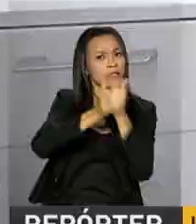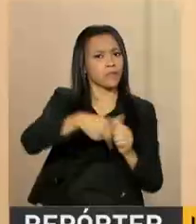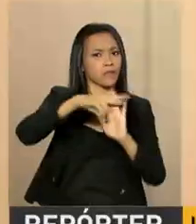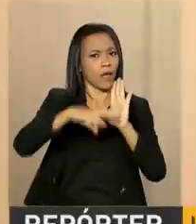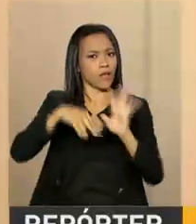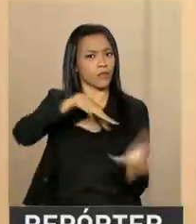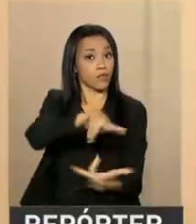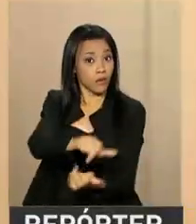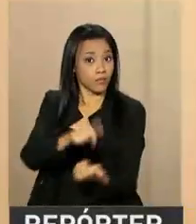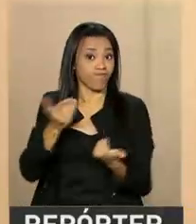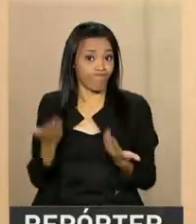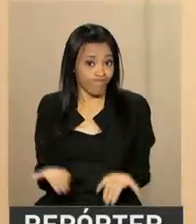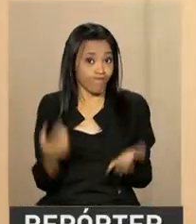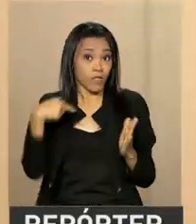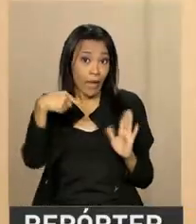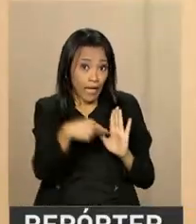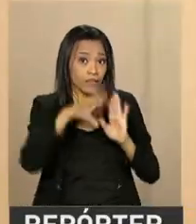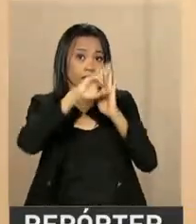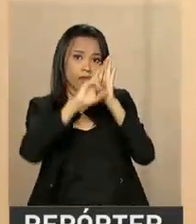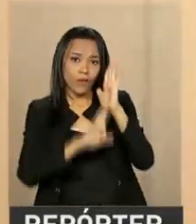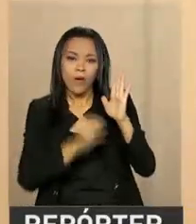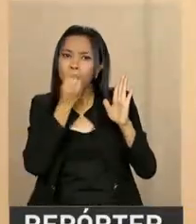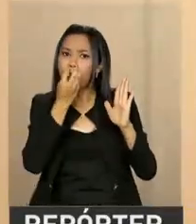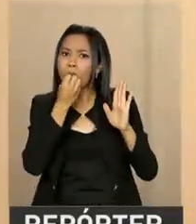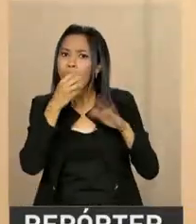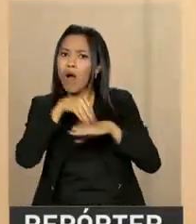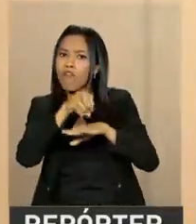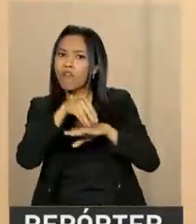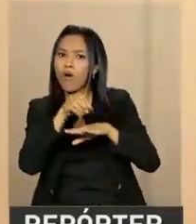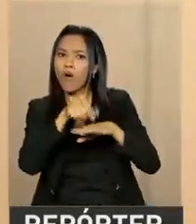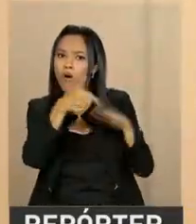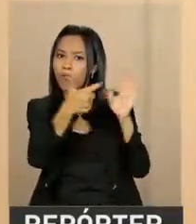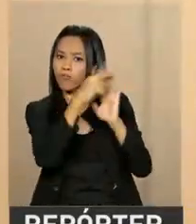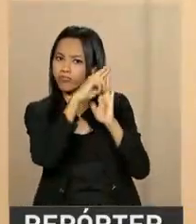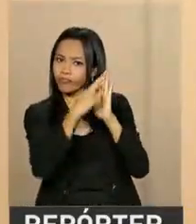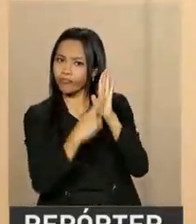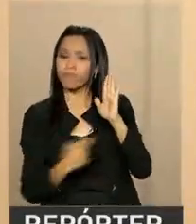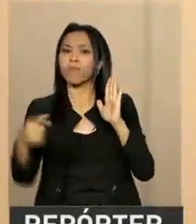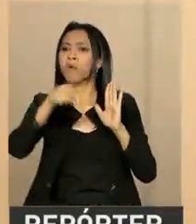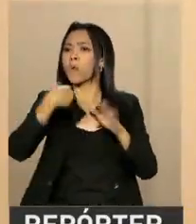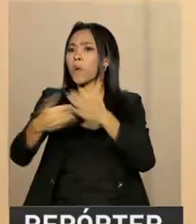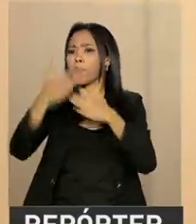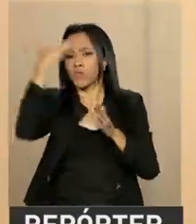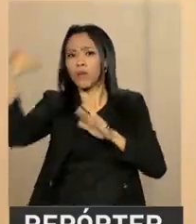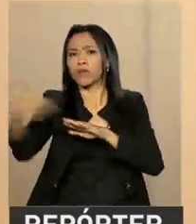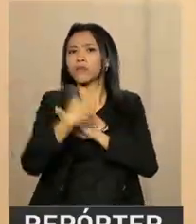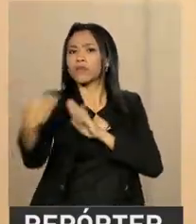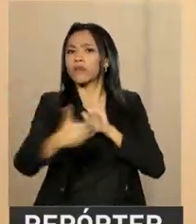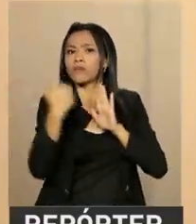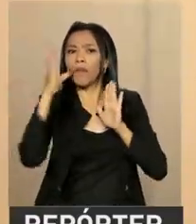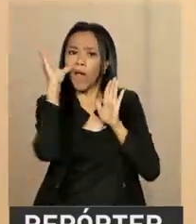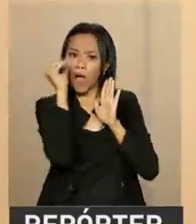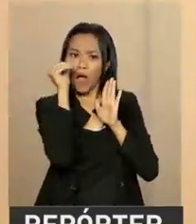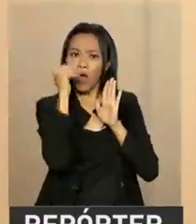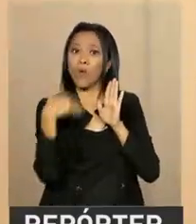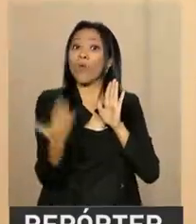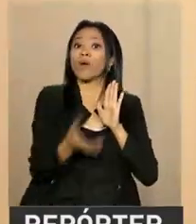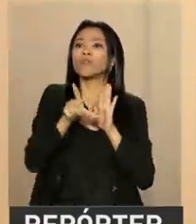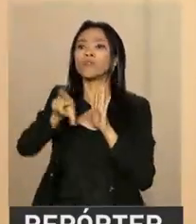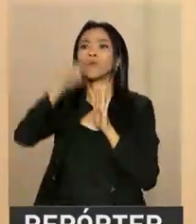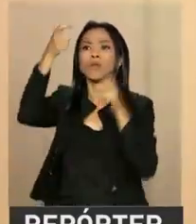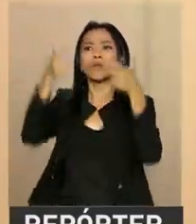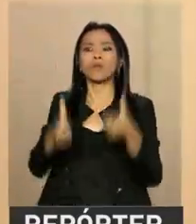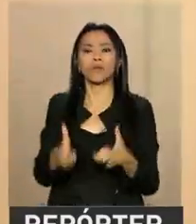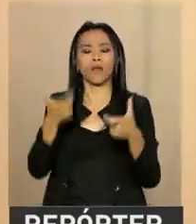qualidade. Então, o relatório é uma boa informação para que o cidadão tenha acesso eh quando ele vai escolher um